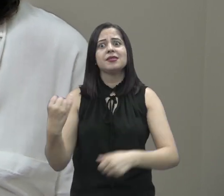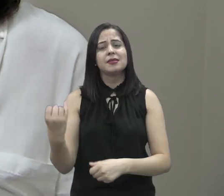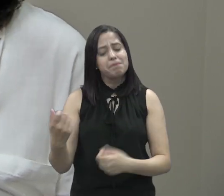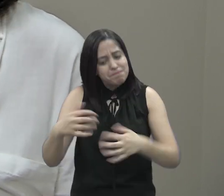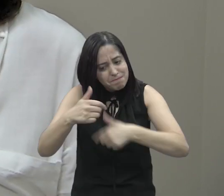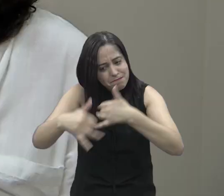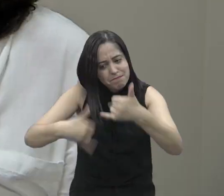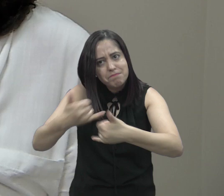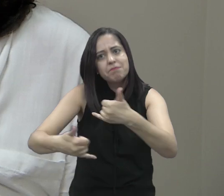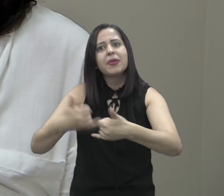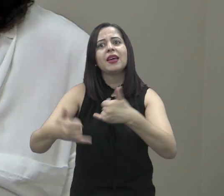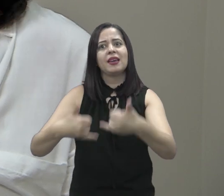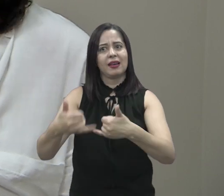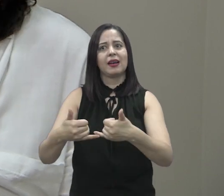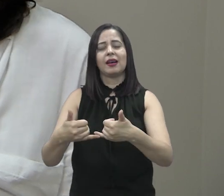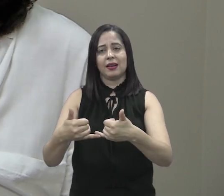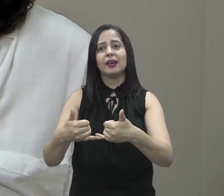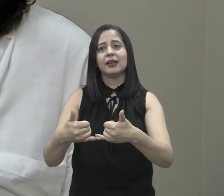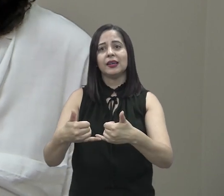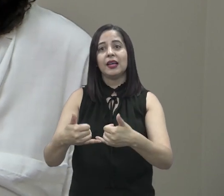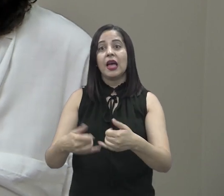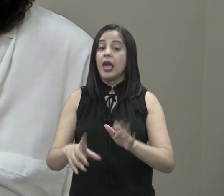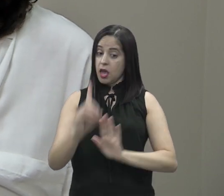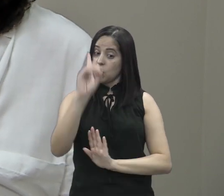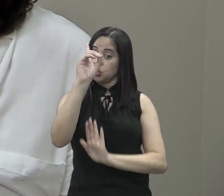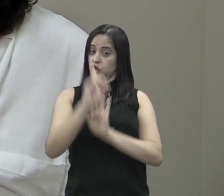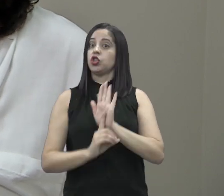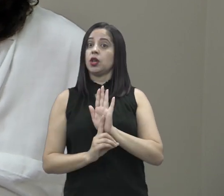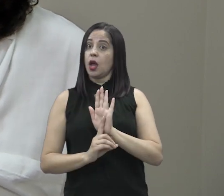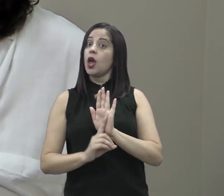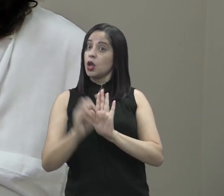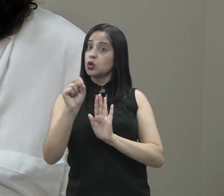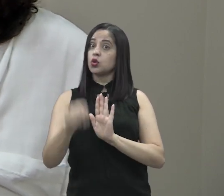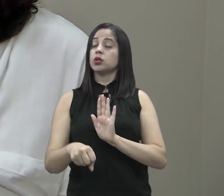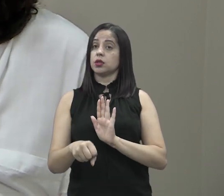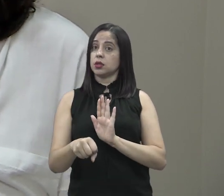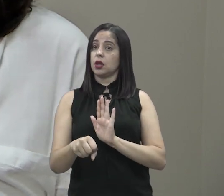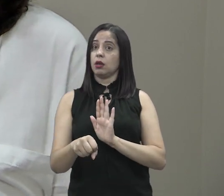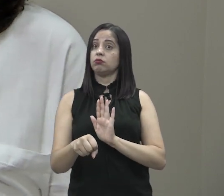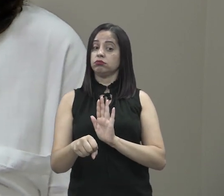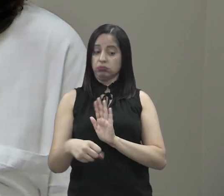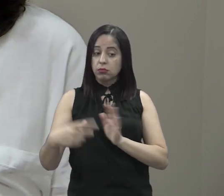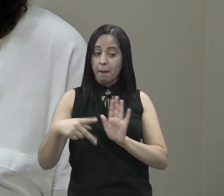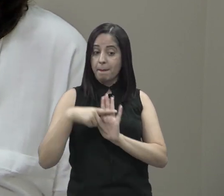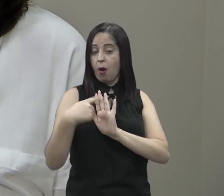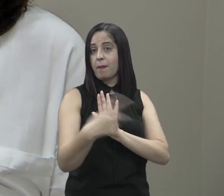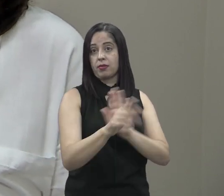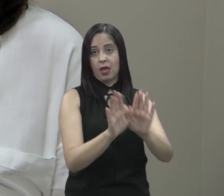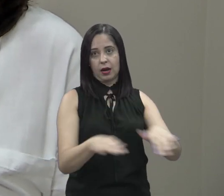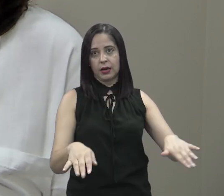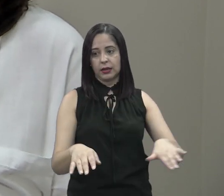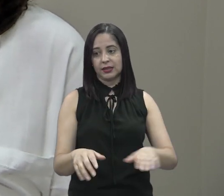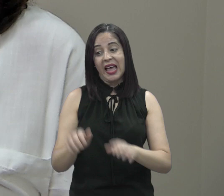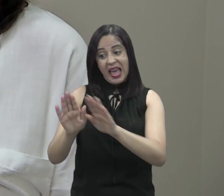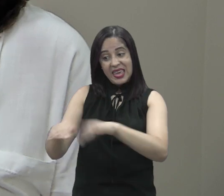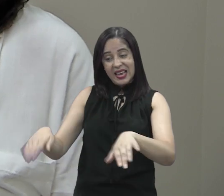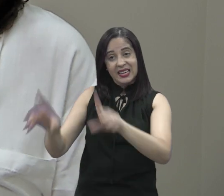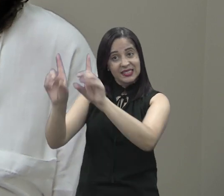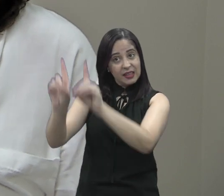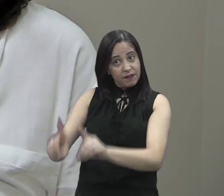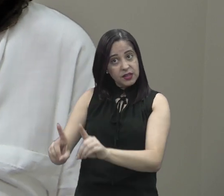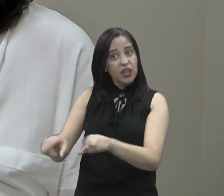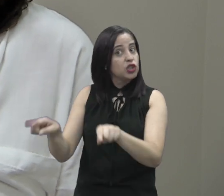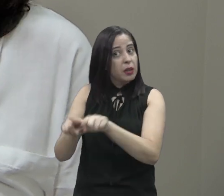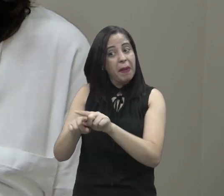criança, é essencial. Isso é primordial e, além de ser um direito, isso faz parte do suporte que essas crianças com